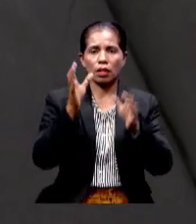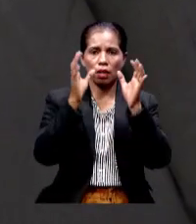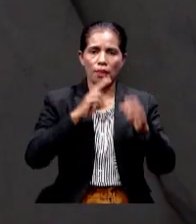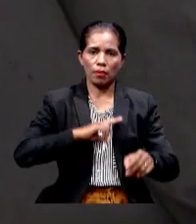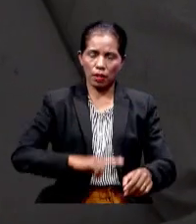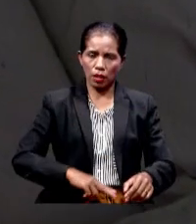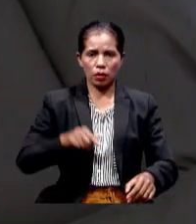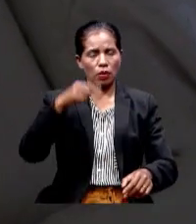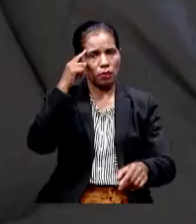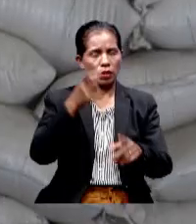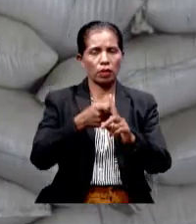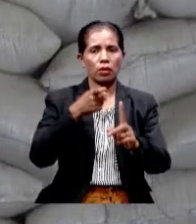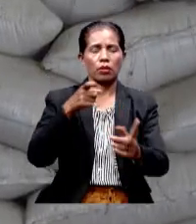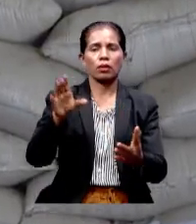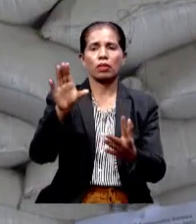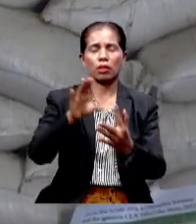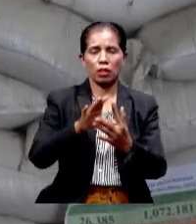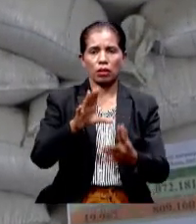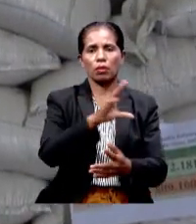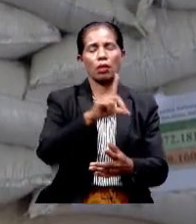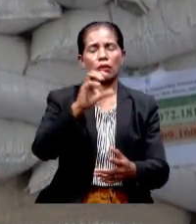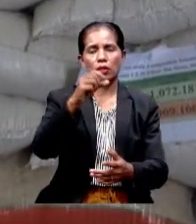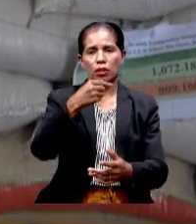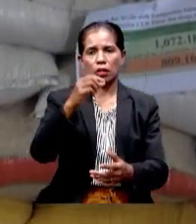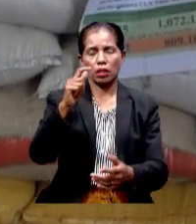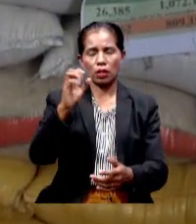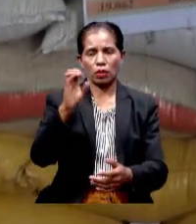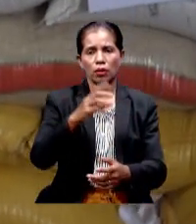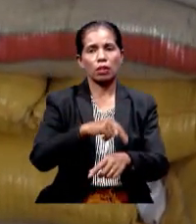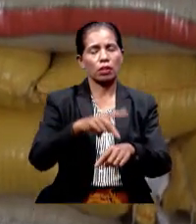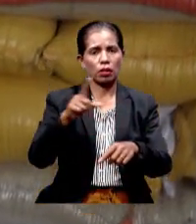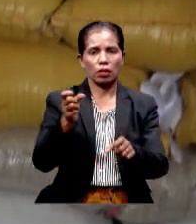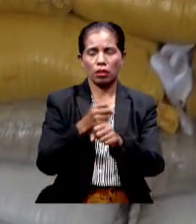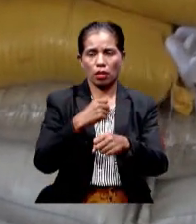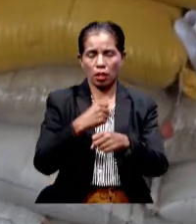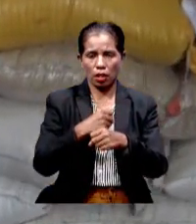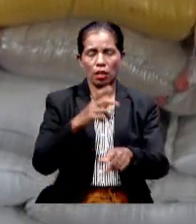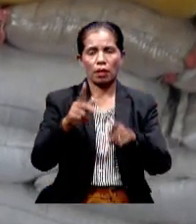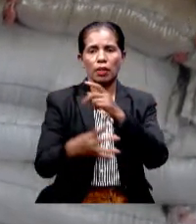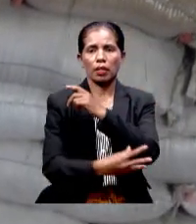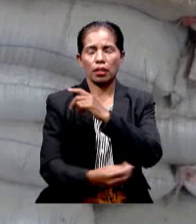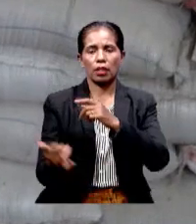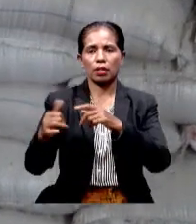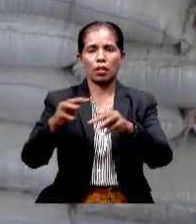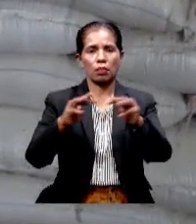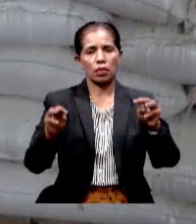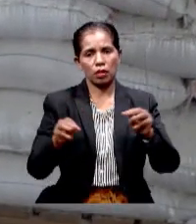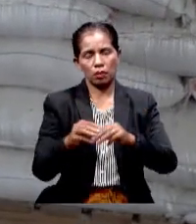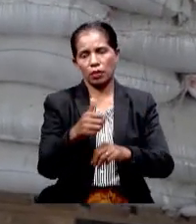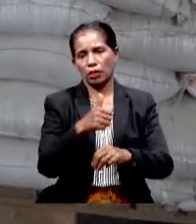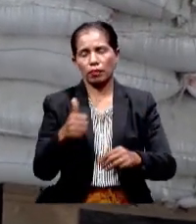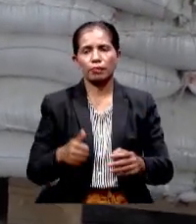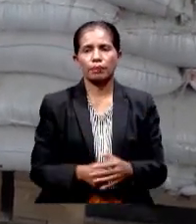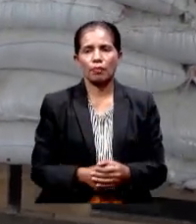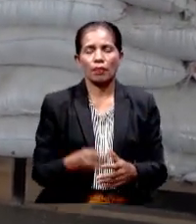governo liusi Centro Logístico Nacional, halo ona intervenção ba vulnerável sira e a município balu. Centro